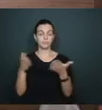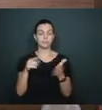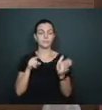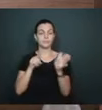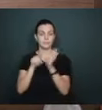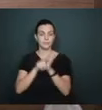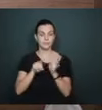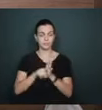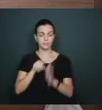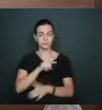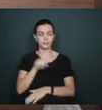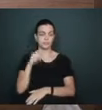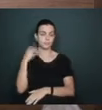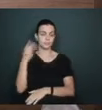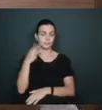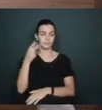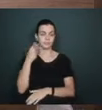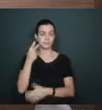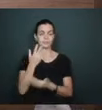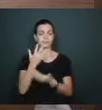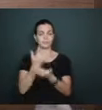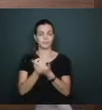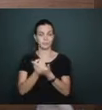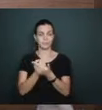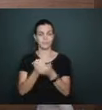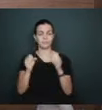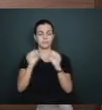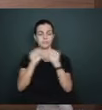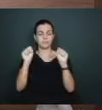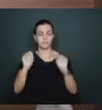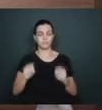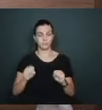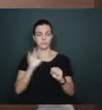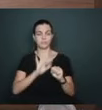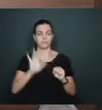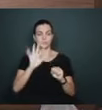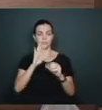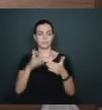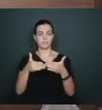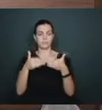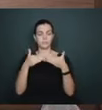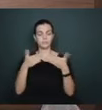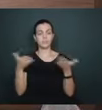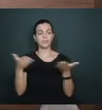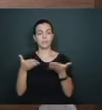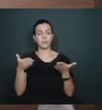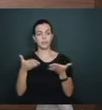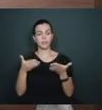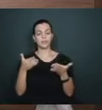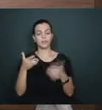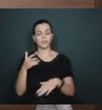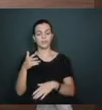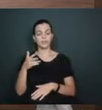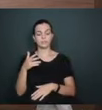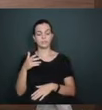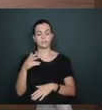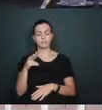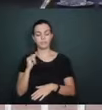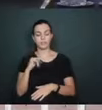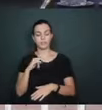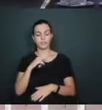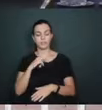vereadores, inscrições no sistema à parte. Nós faremos aqui, para responder os vereadores, estão